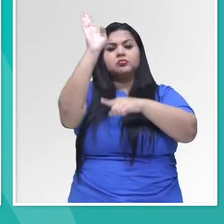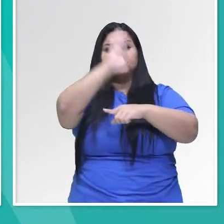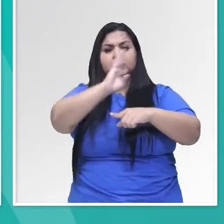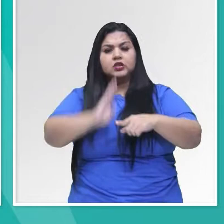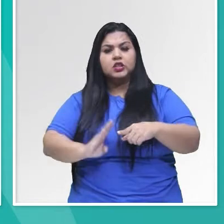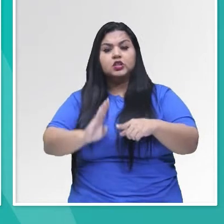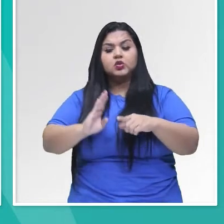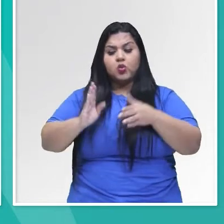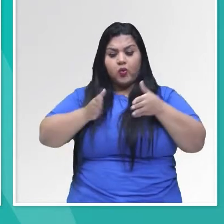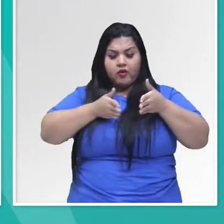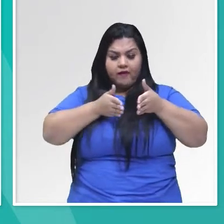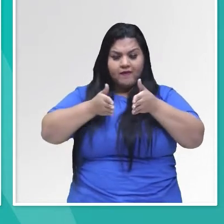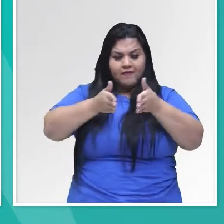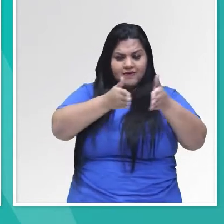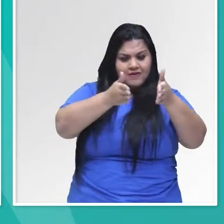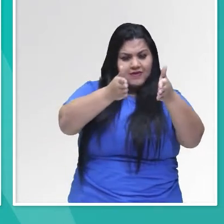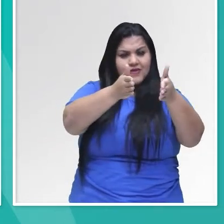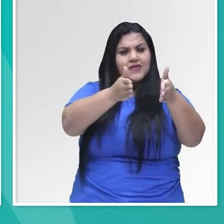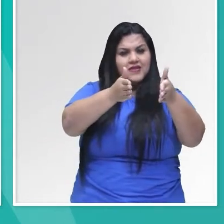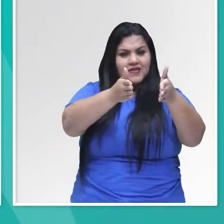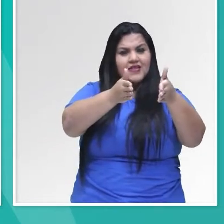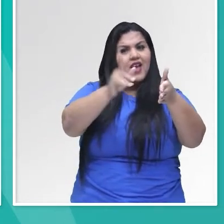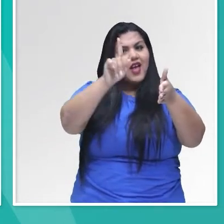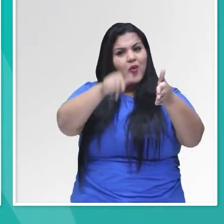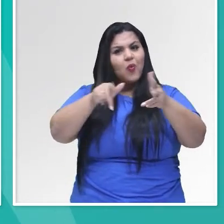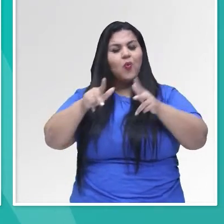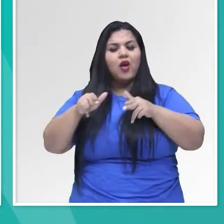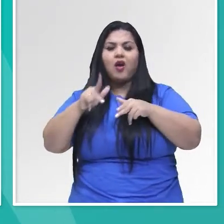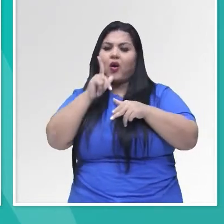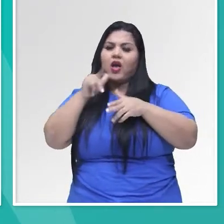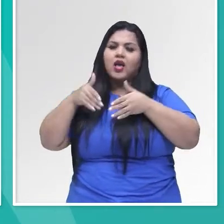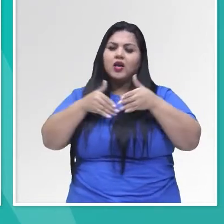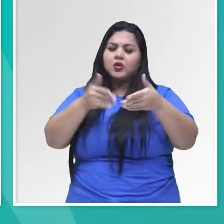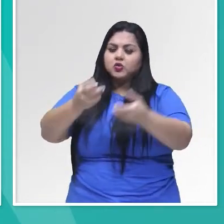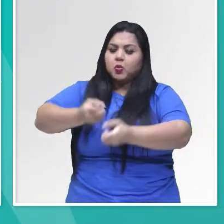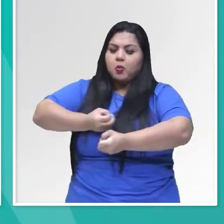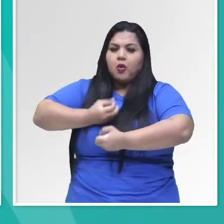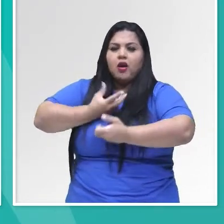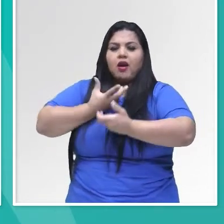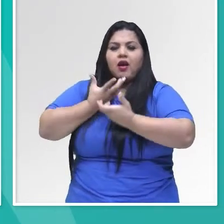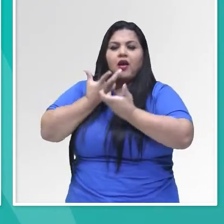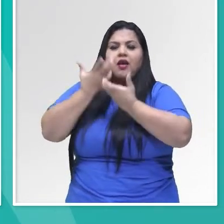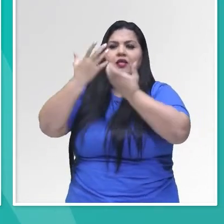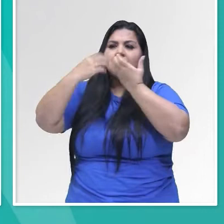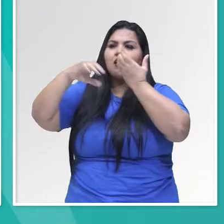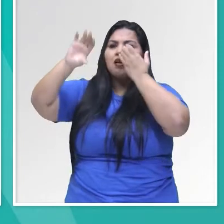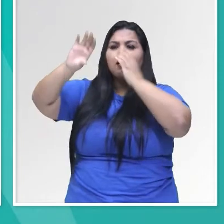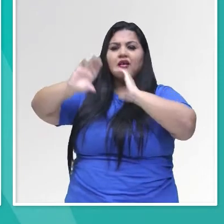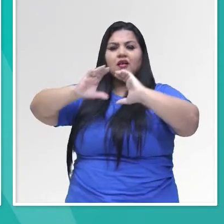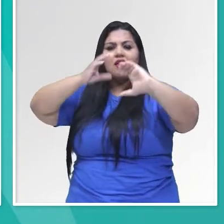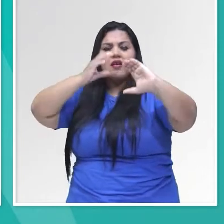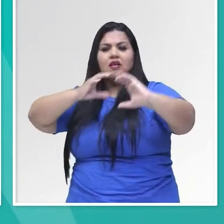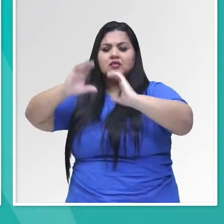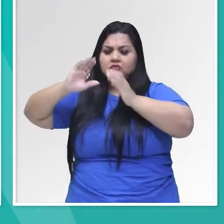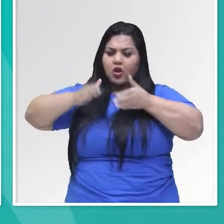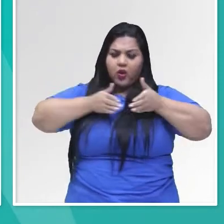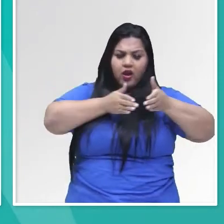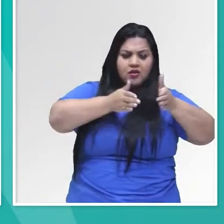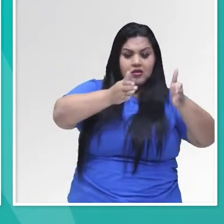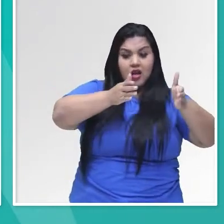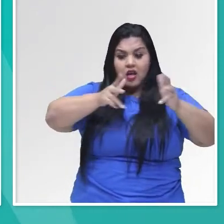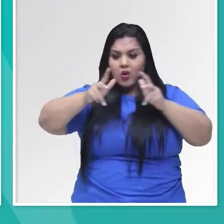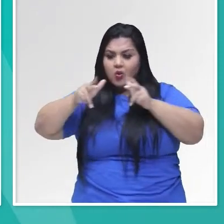suas estradas, como dizem, são rios. Os poetas costumam cantar isso. As estradas